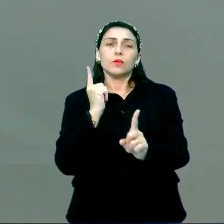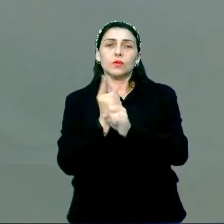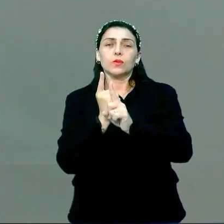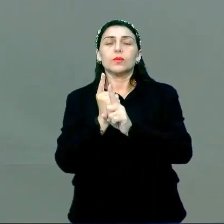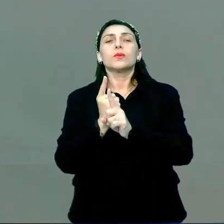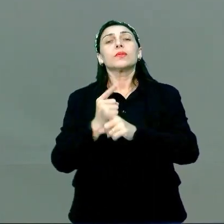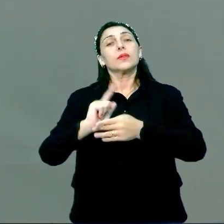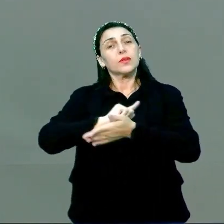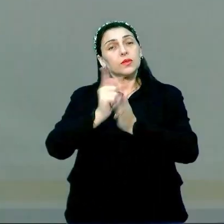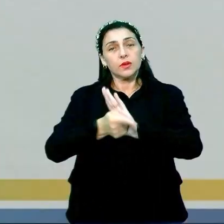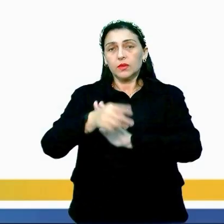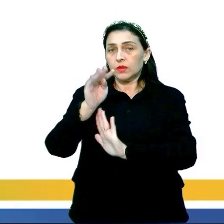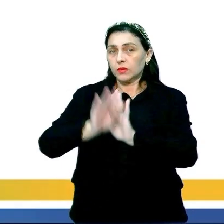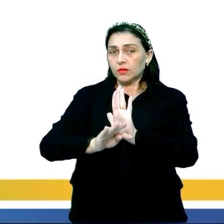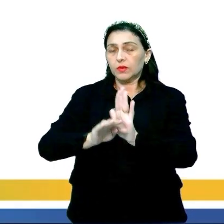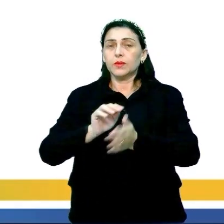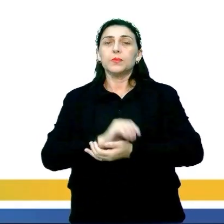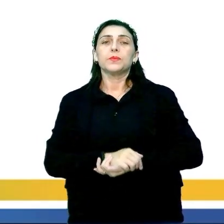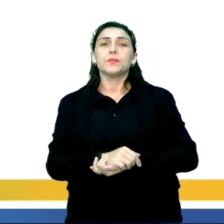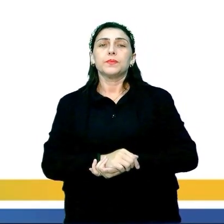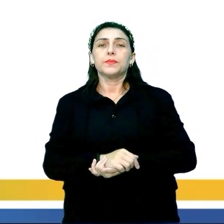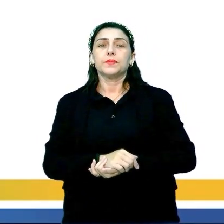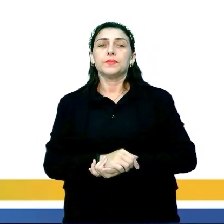encontra esse gênero textual.